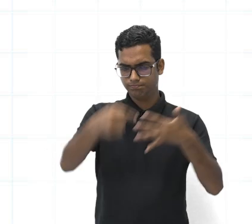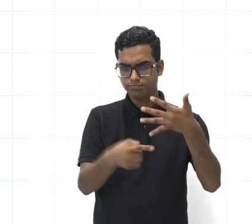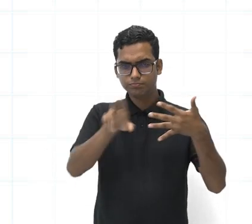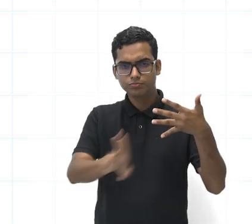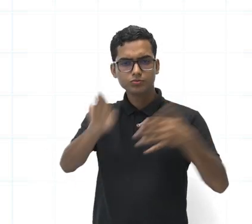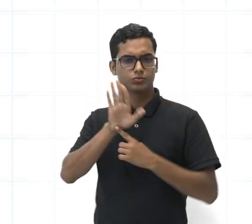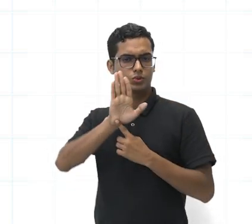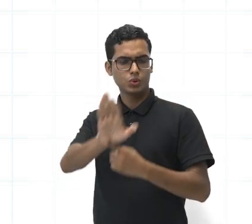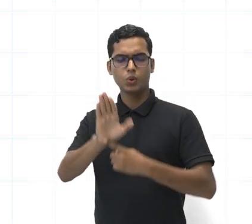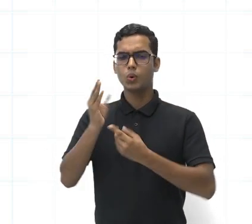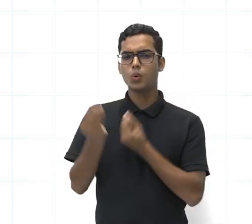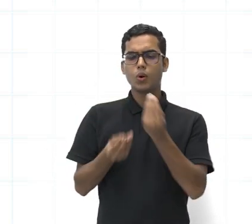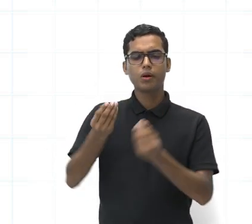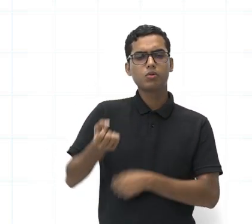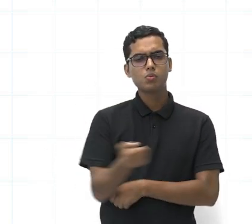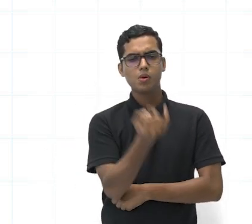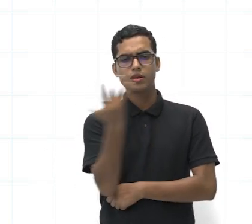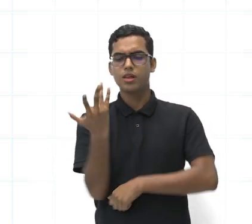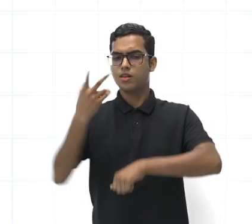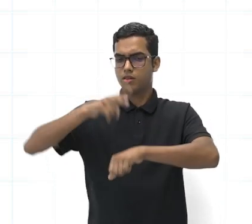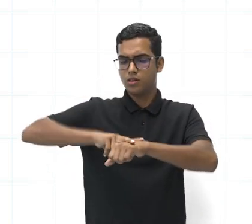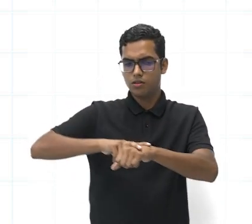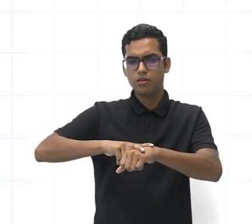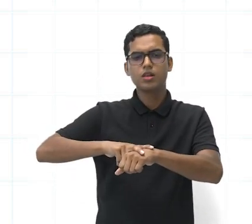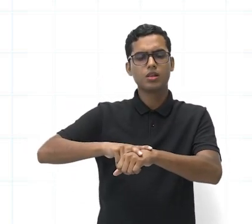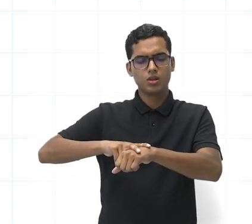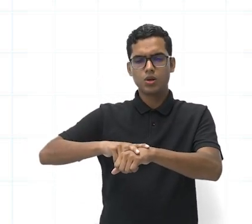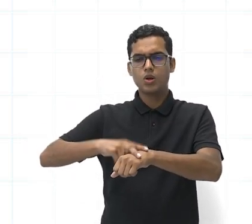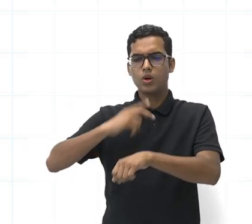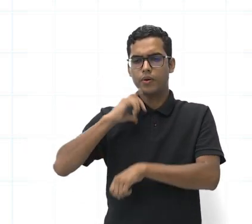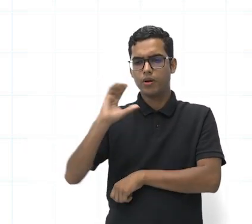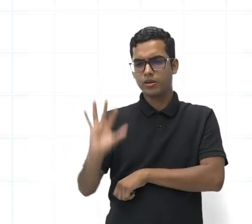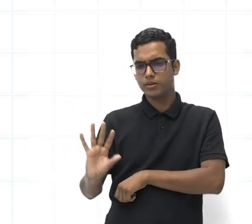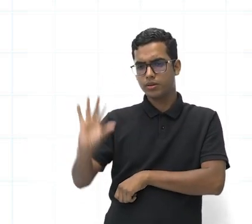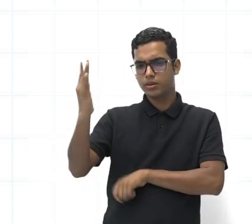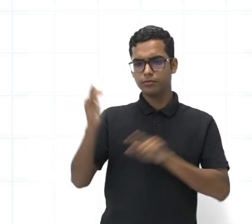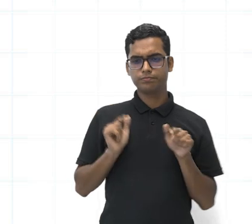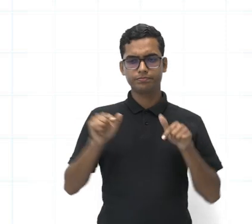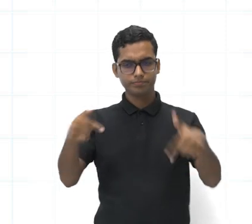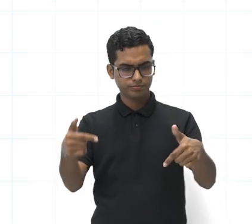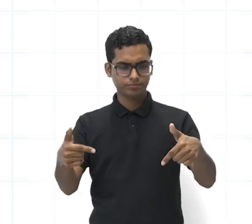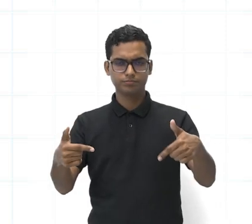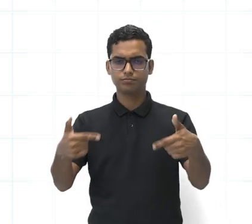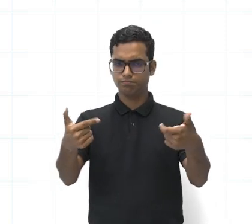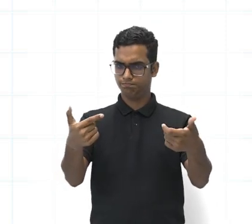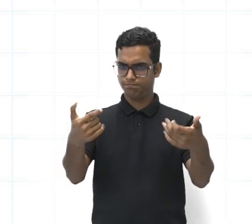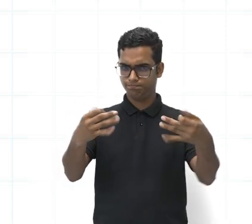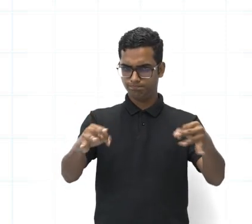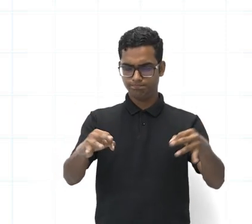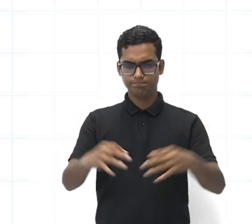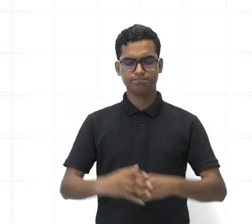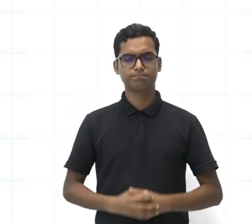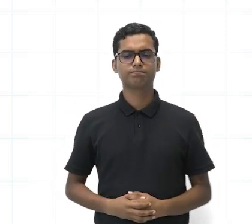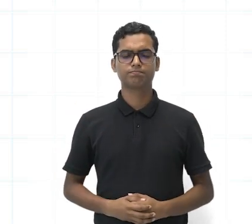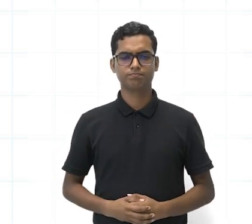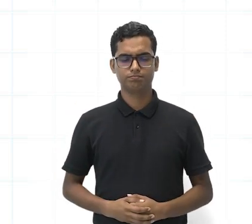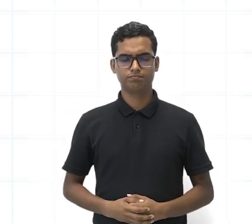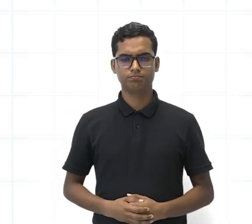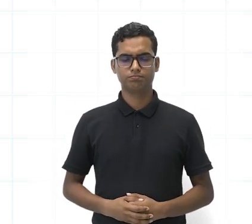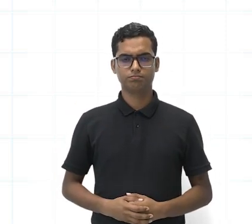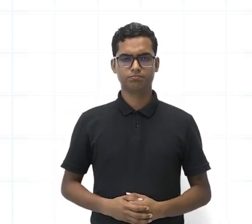porque eles vão indicar a frequência com que determinada ação acontece, tá certo?